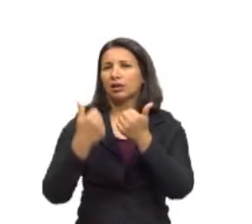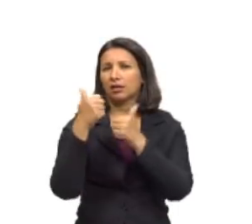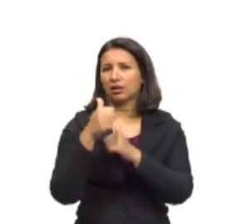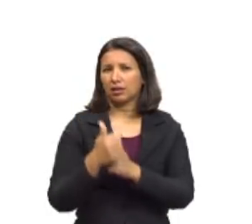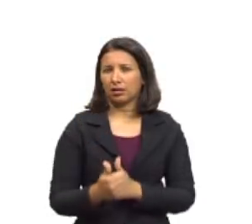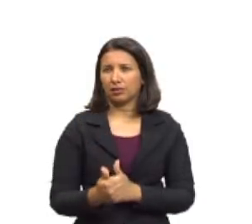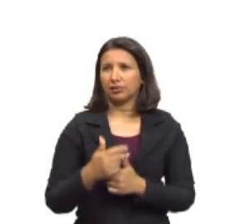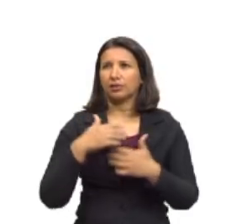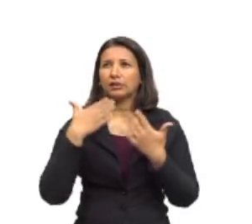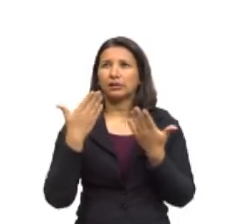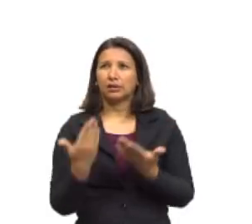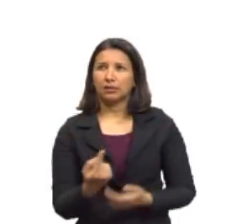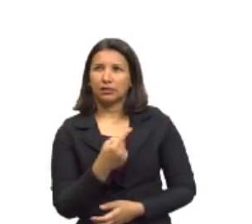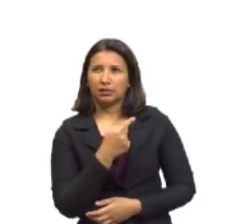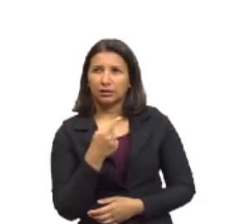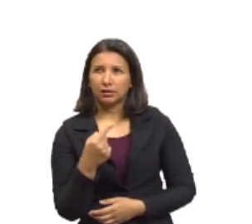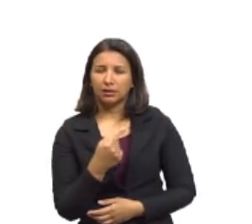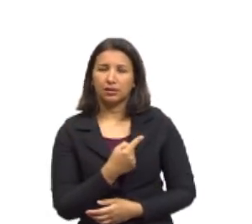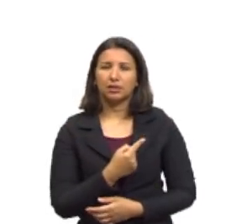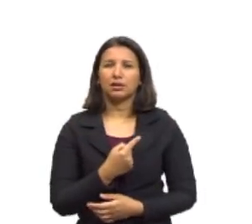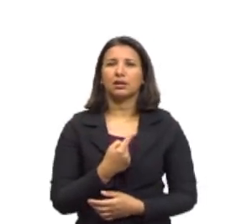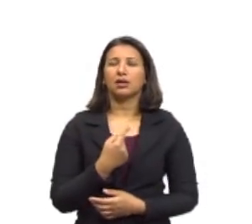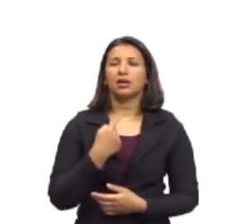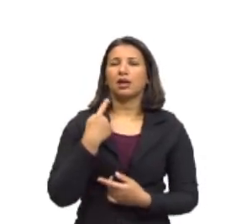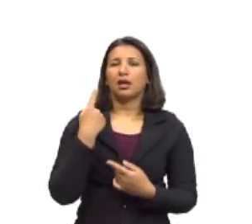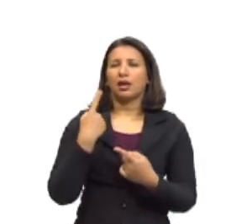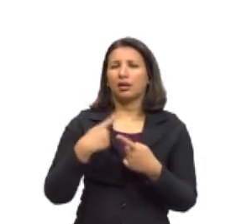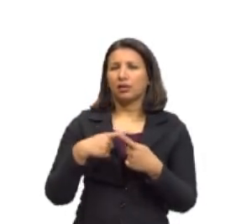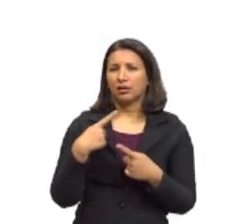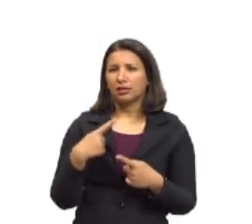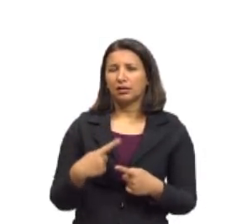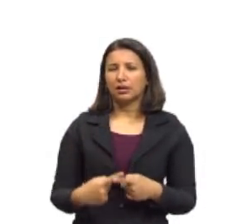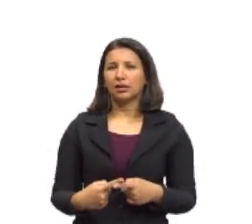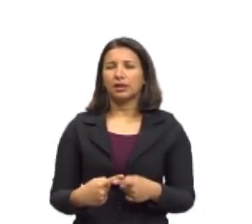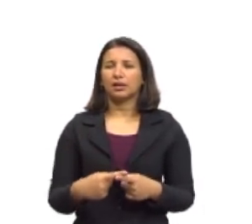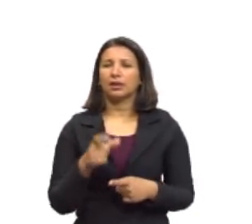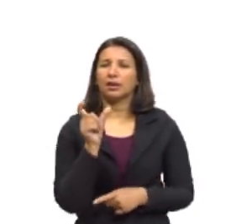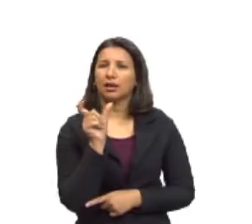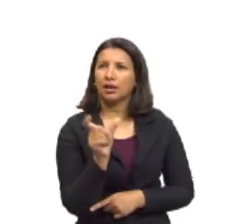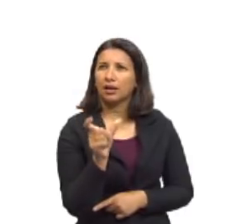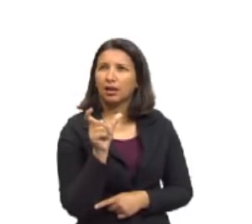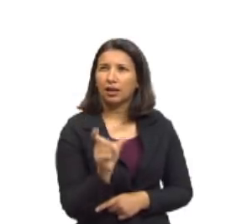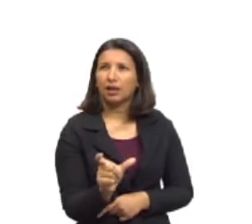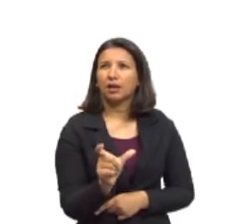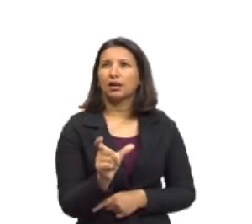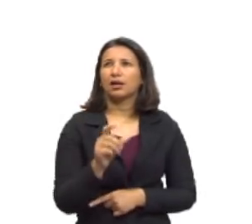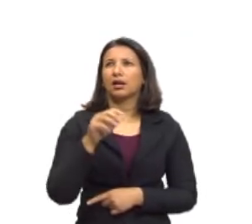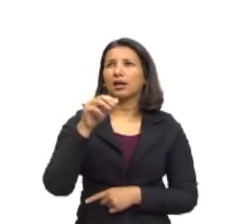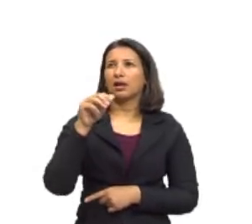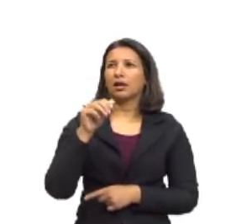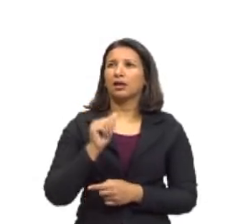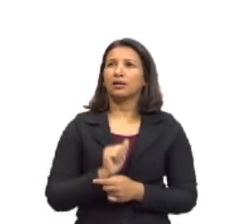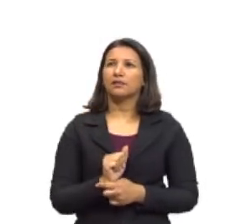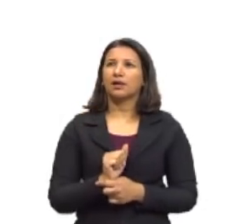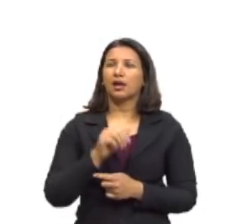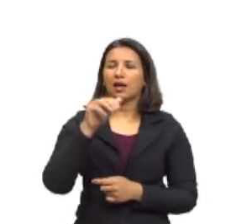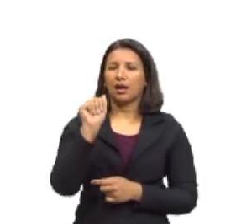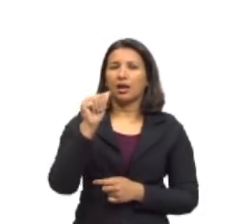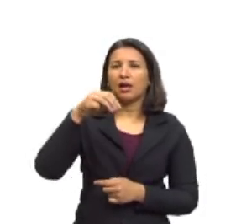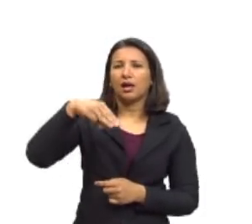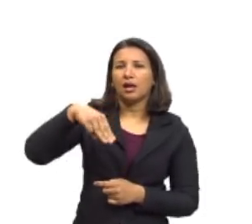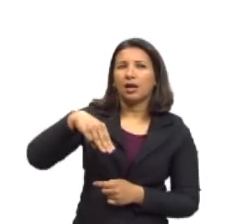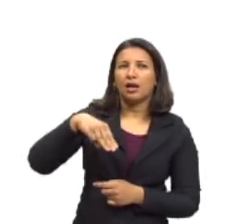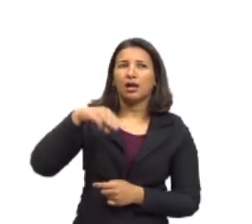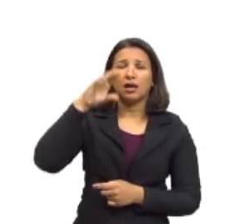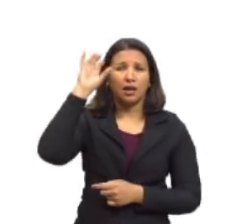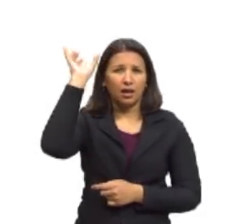Então, aqui é um dos motivos, né, da palavra ambulância na frente, né, do